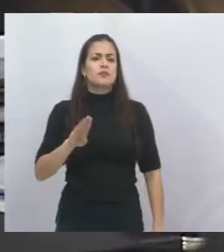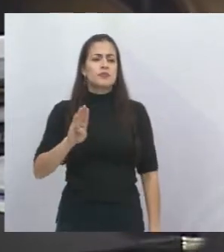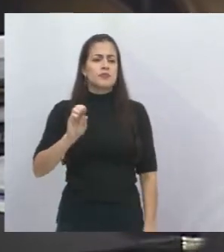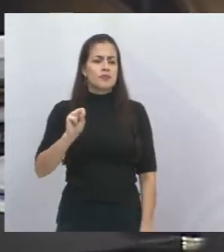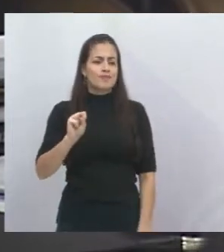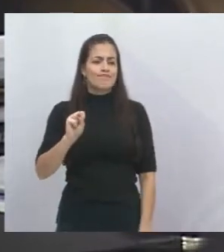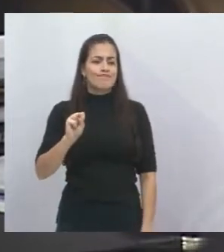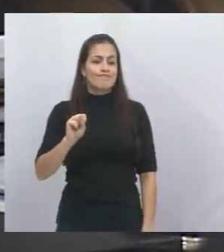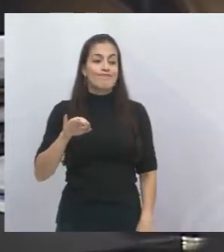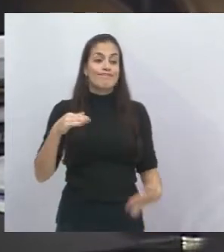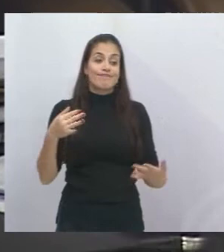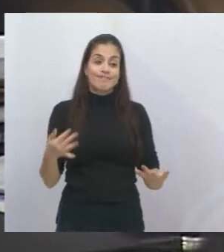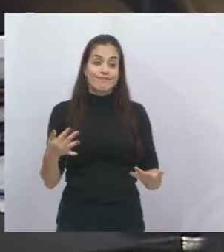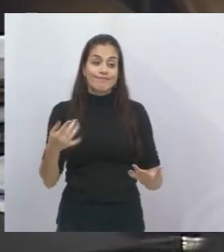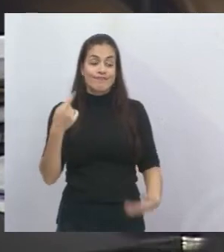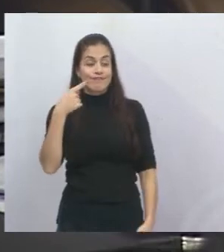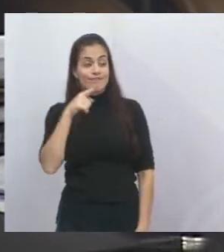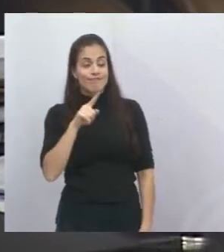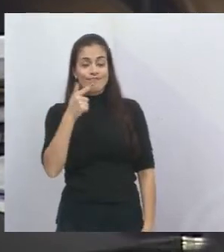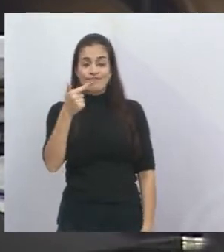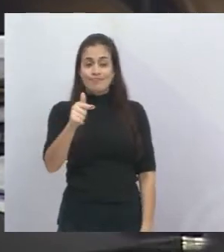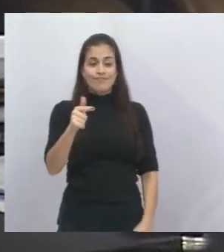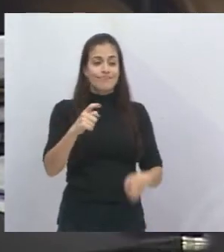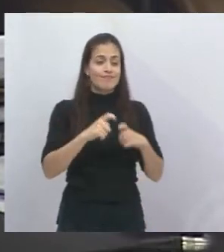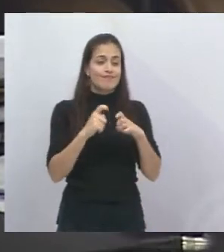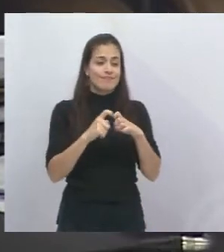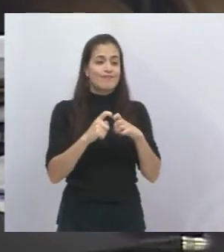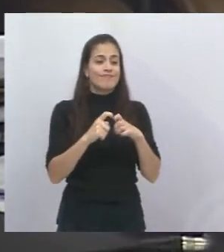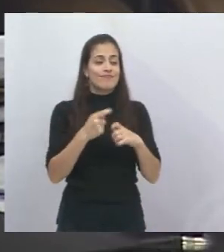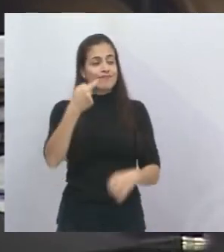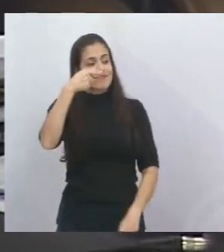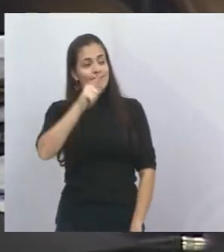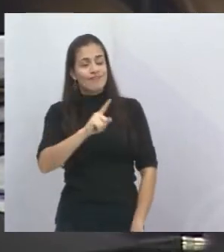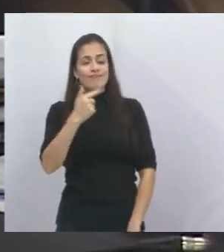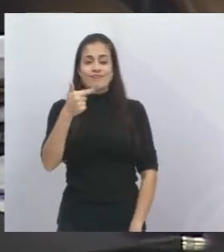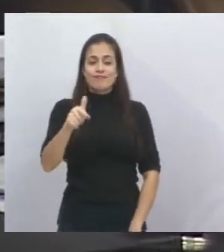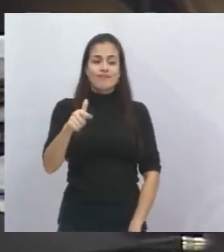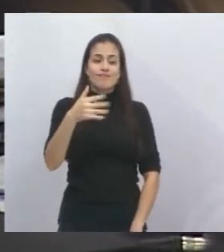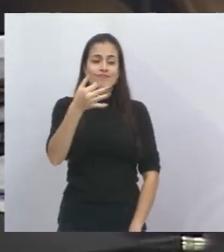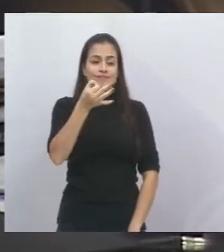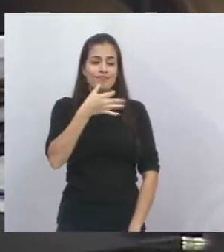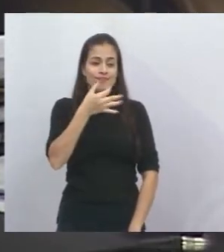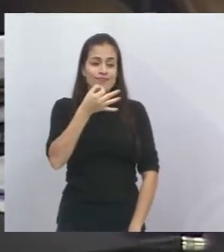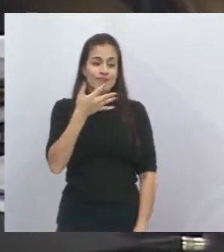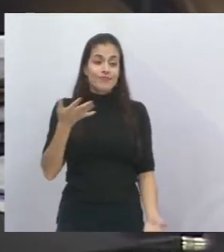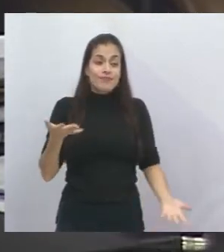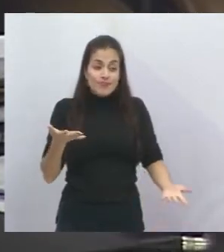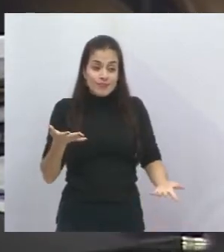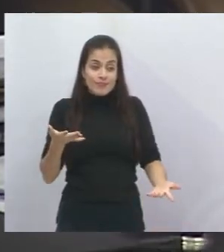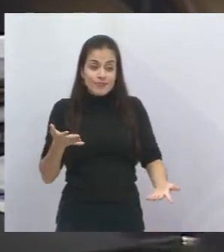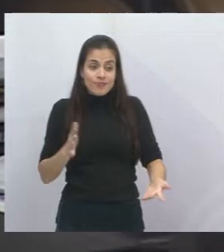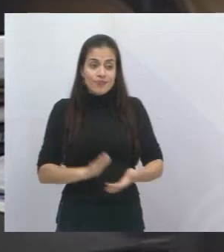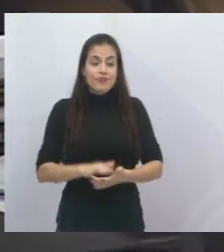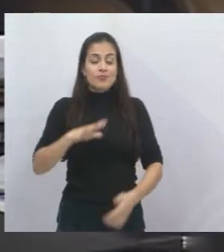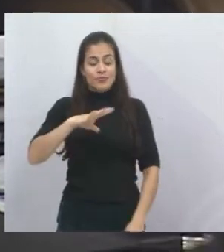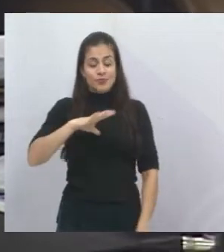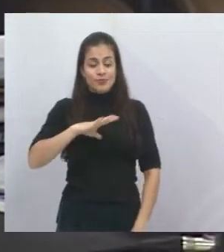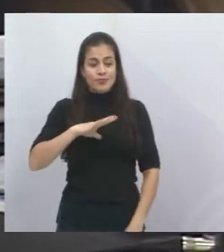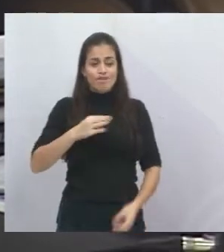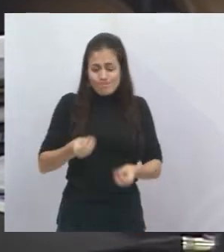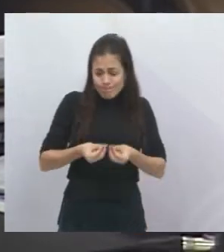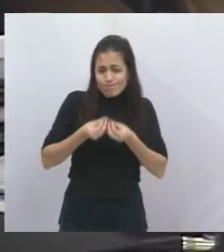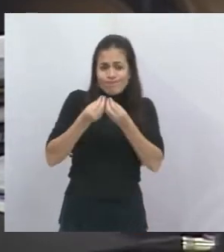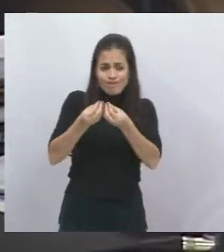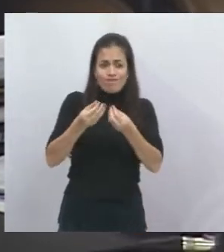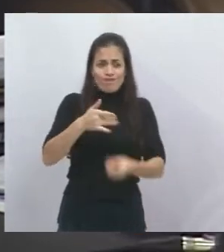encontra o medicamento. É fácil eu dizer para as pessoas parar de pagar. Mas e o município? Está oferecendo as questões